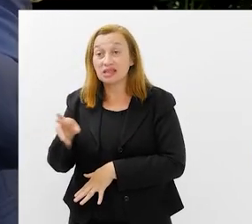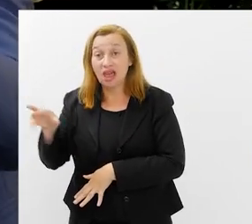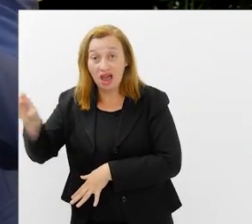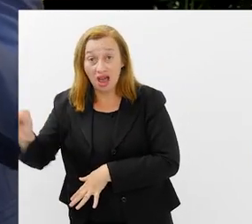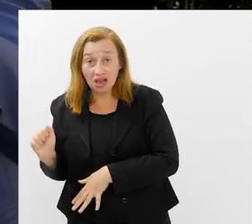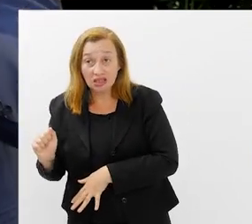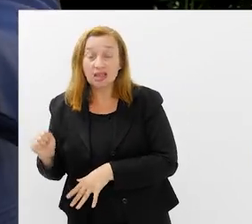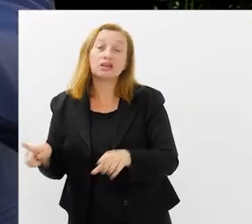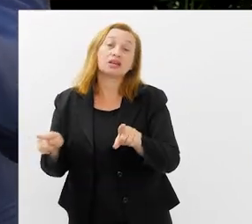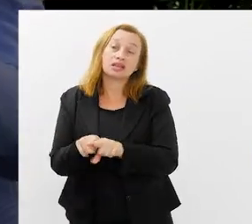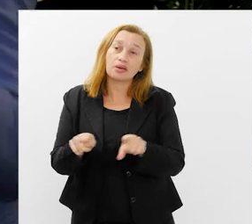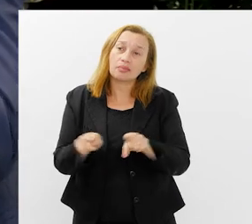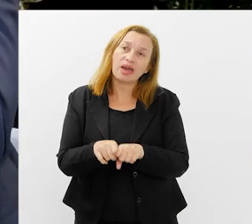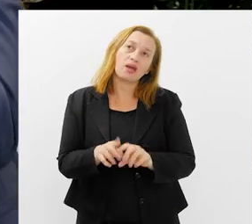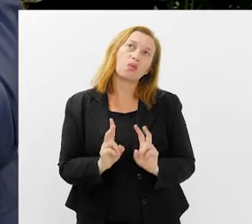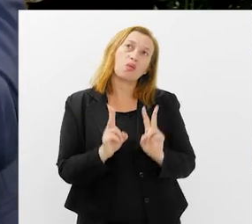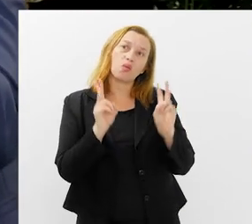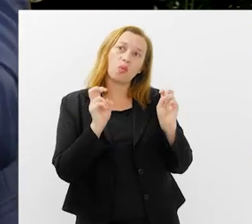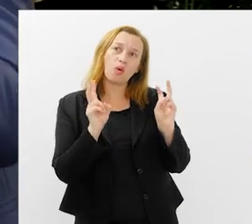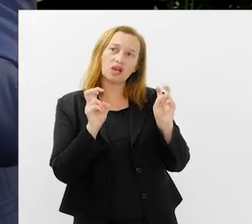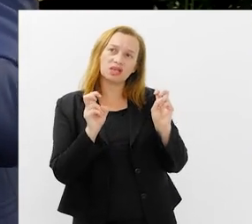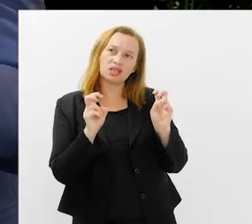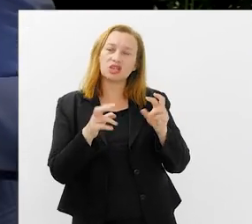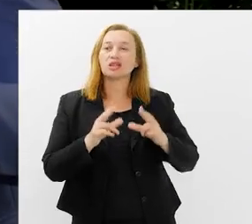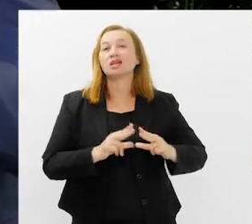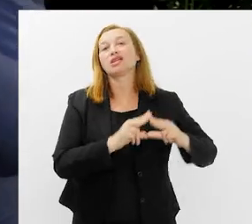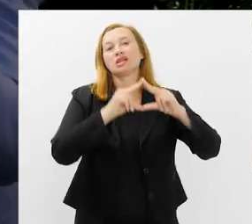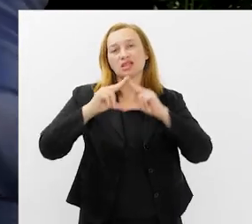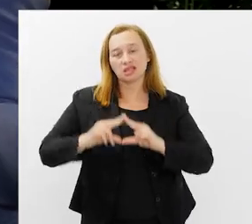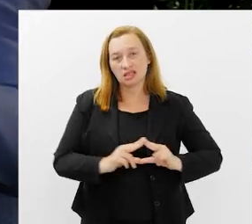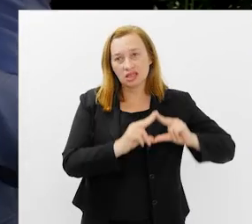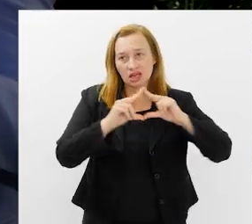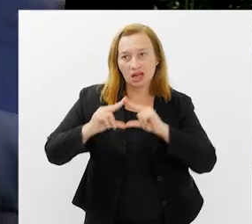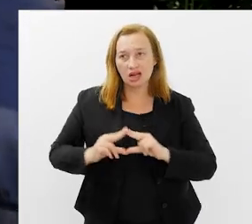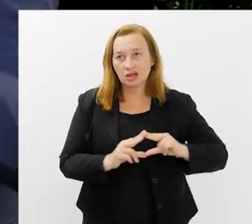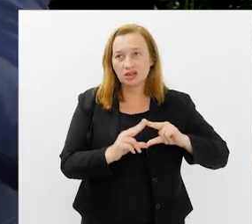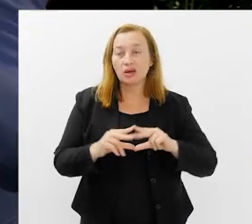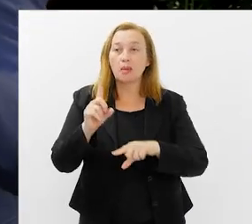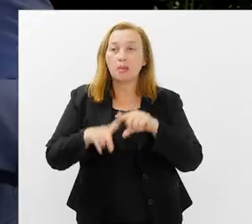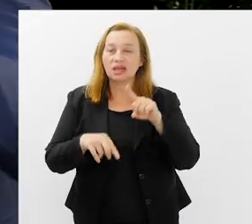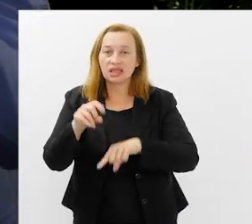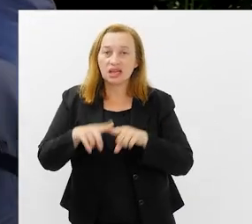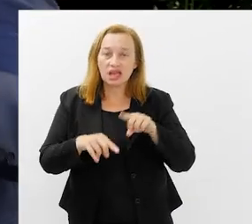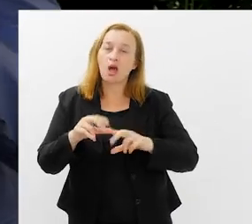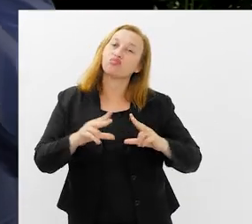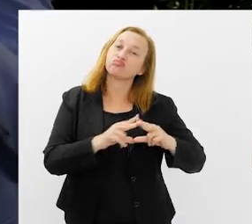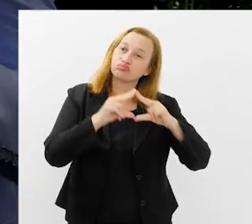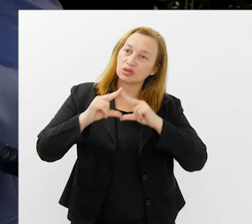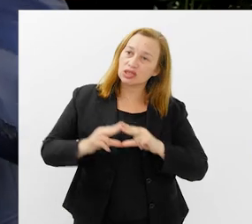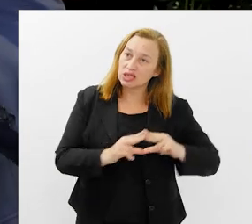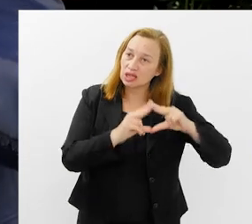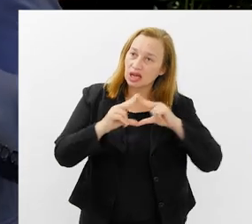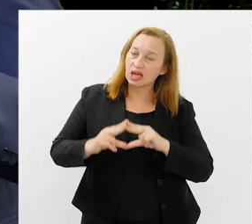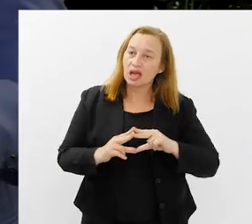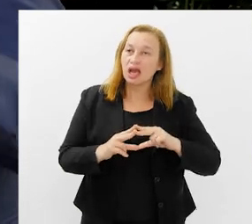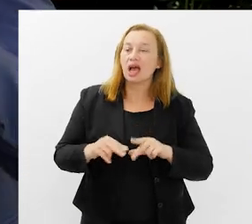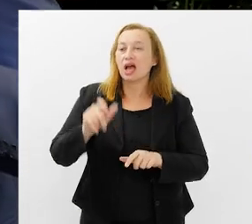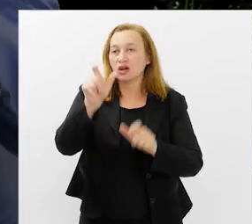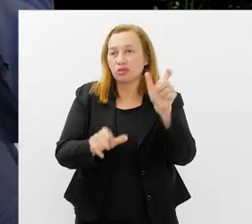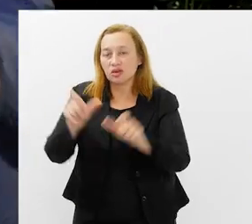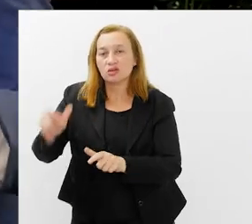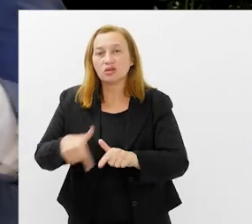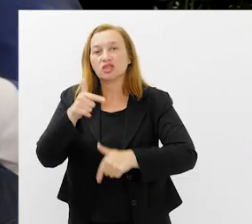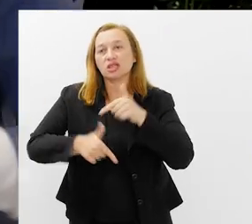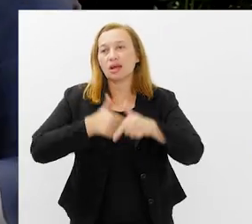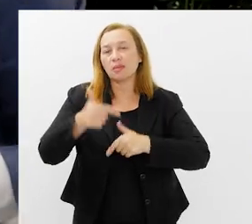como a região serrana, e também a questão da reciclagem, do material reciclável, das pessoas